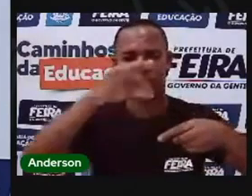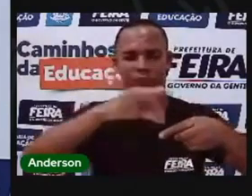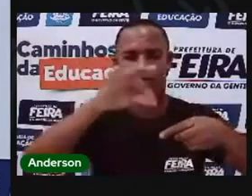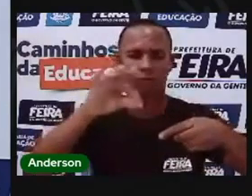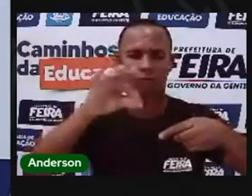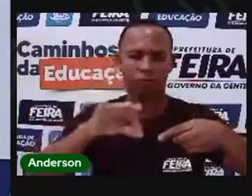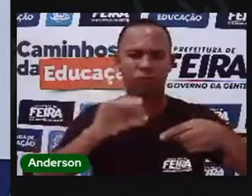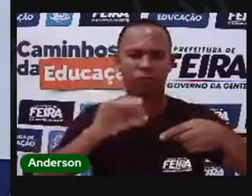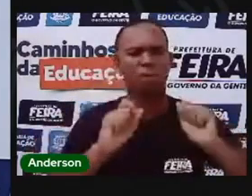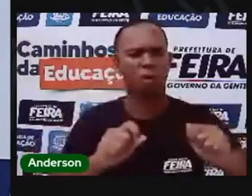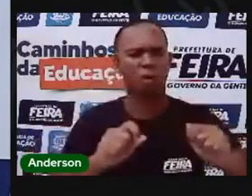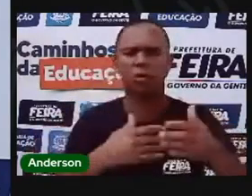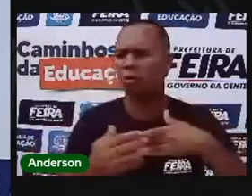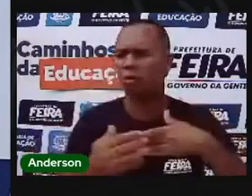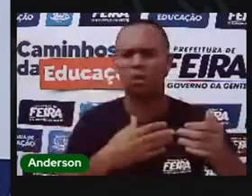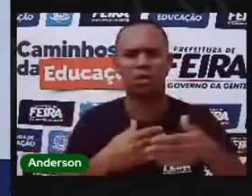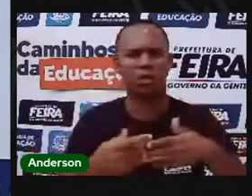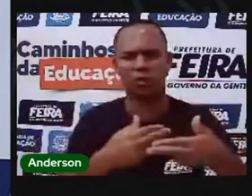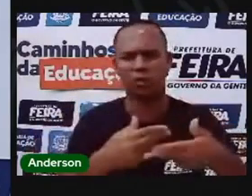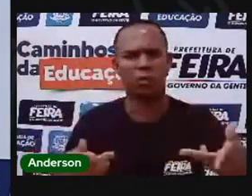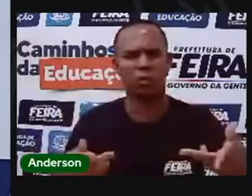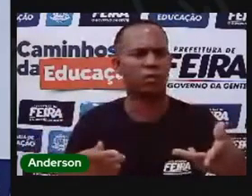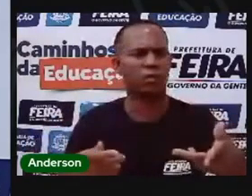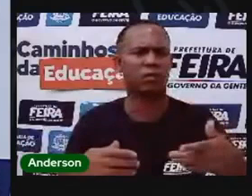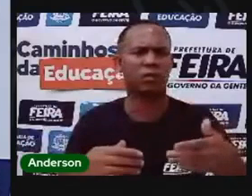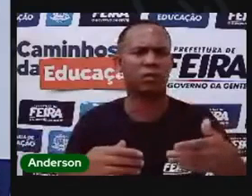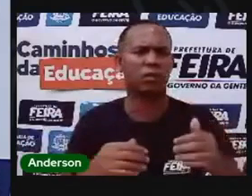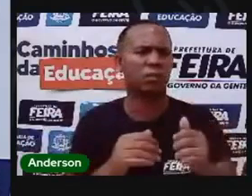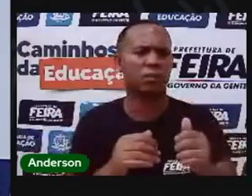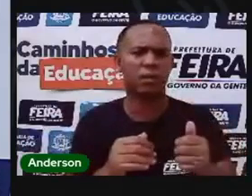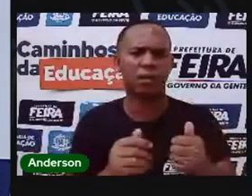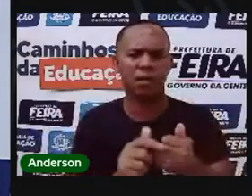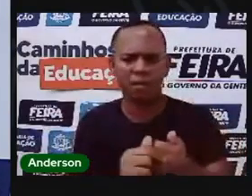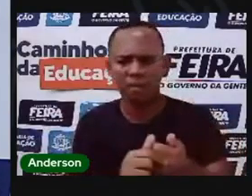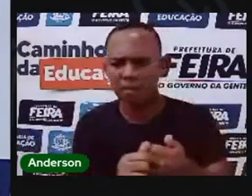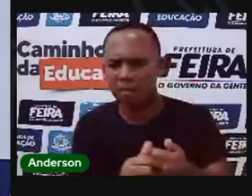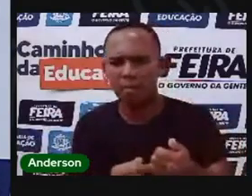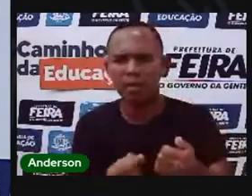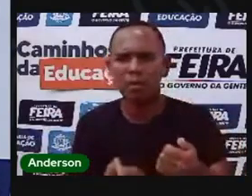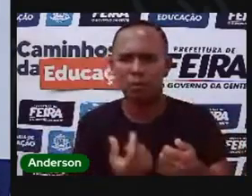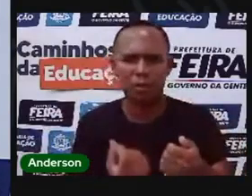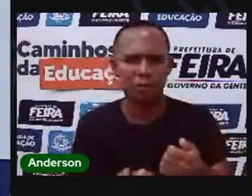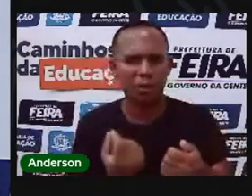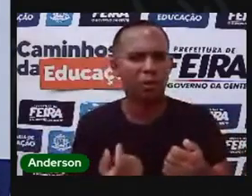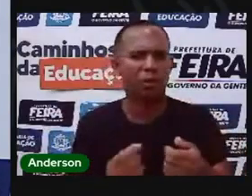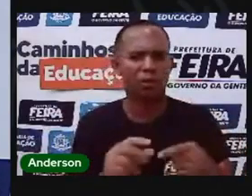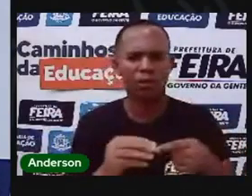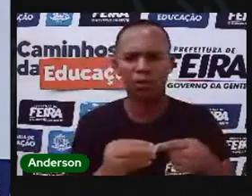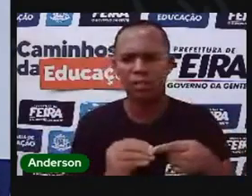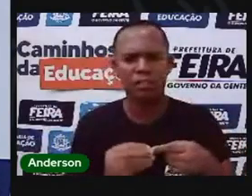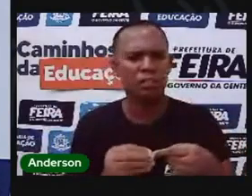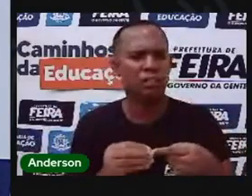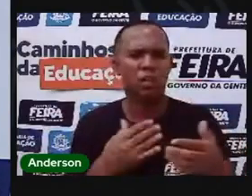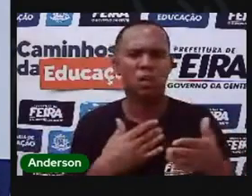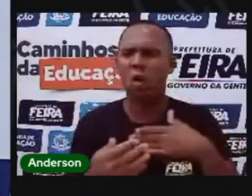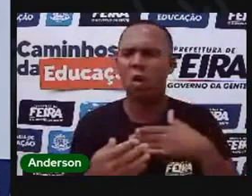outra coisa? Pode. Você pode usar um grãozinho de quê? De milho, aquele milho de pipoca. Pode usar o de feijão. Pode usar uma